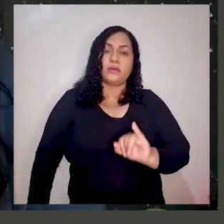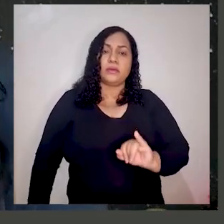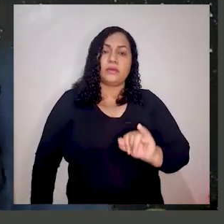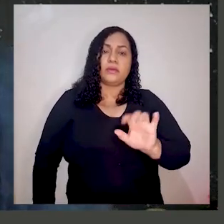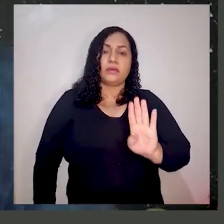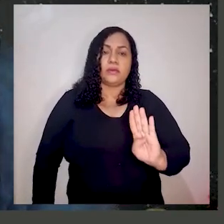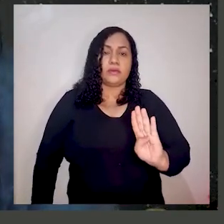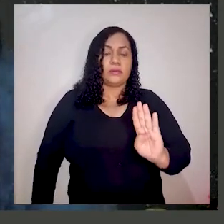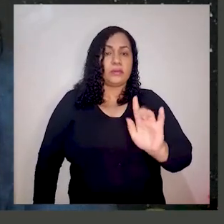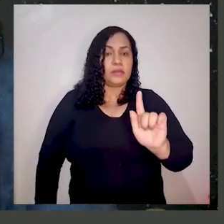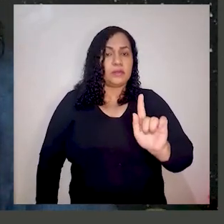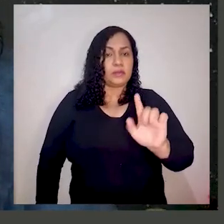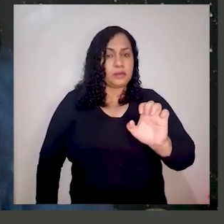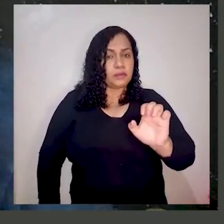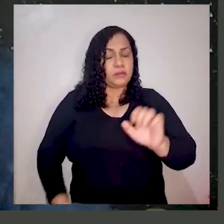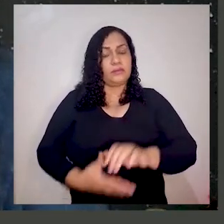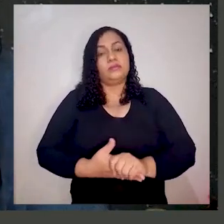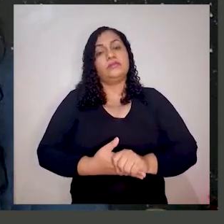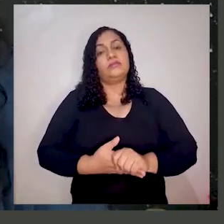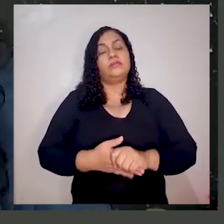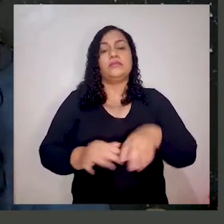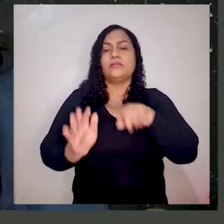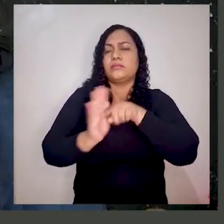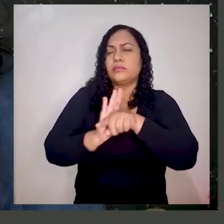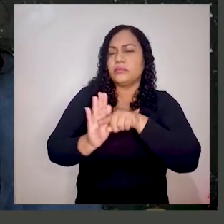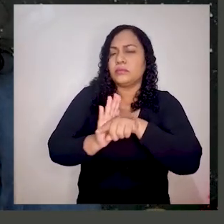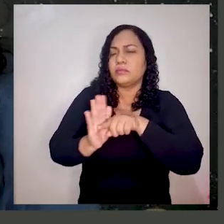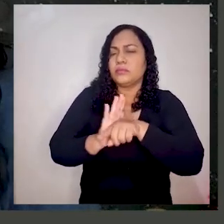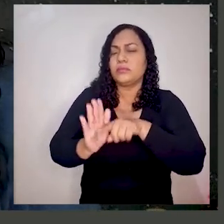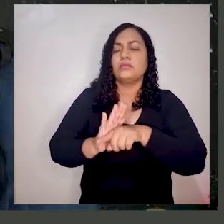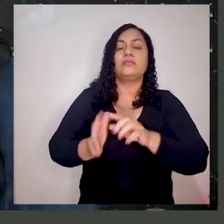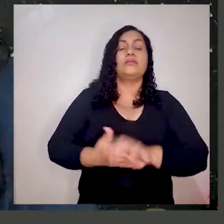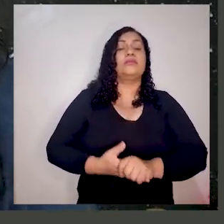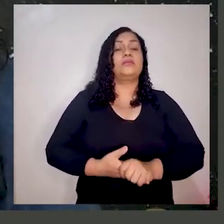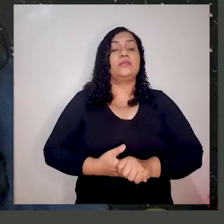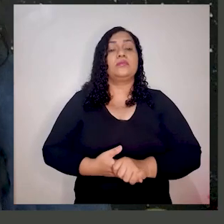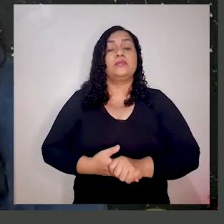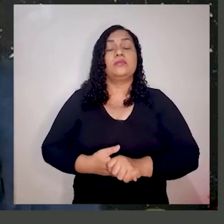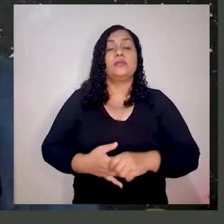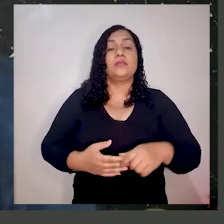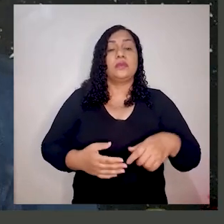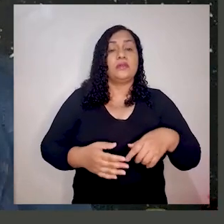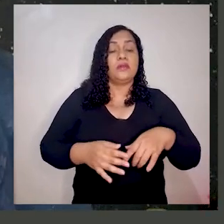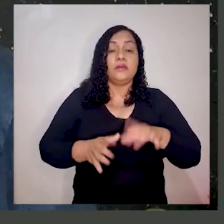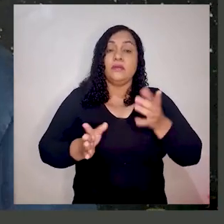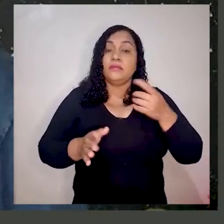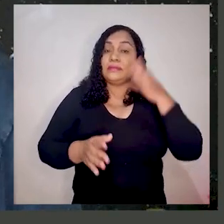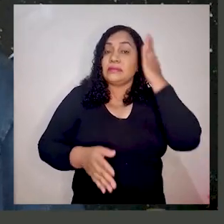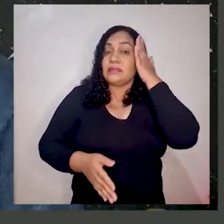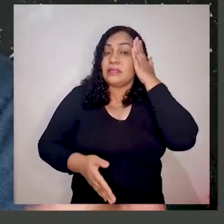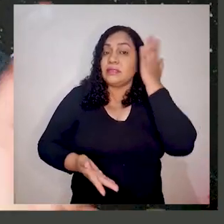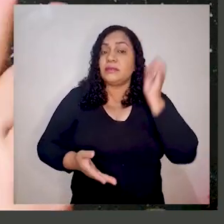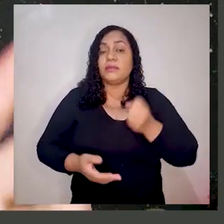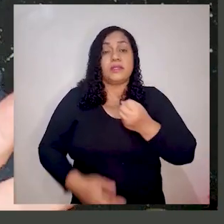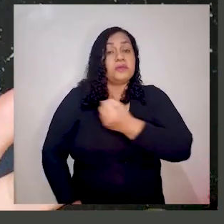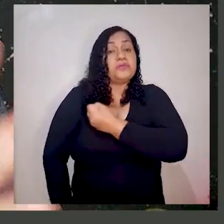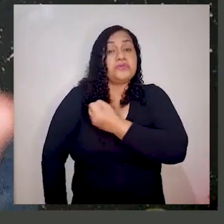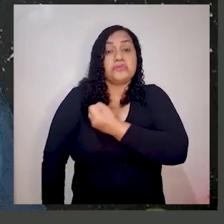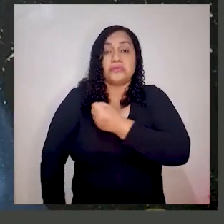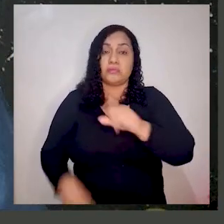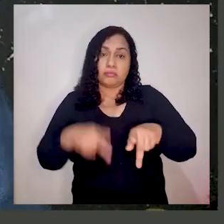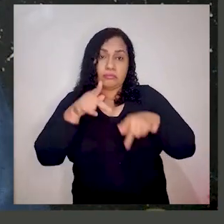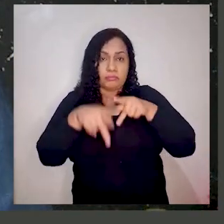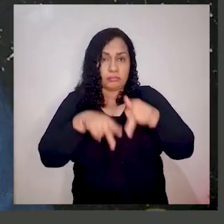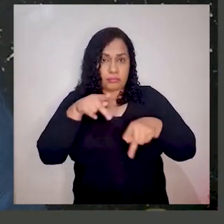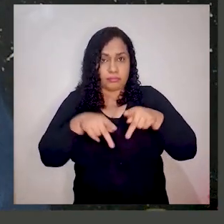IBGE, que é o Instituto Brasileiro de Geografia e Estatística, aqui do Brasil, ele levanta esses dados não é só para